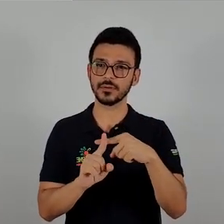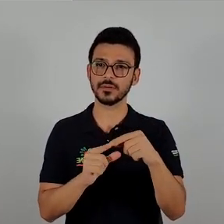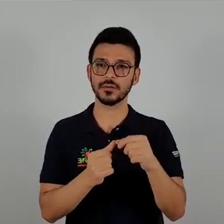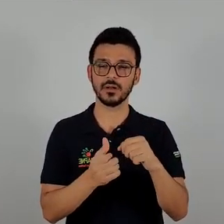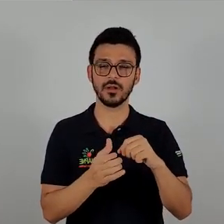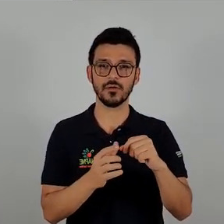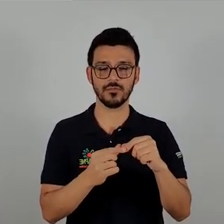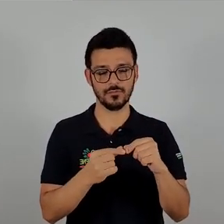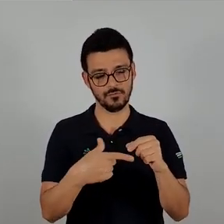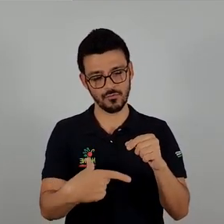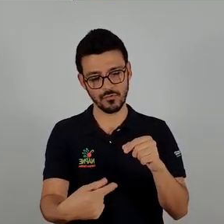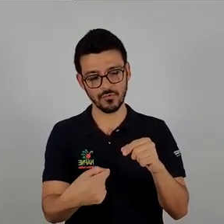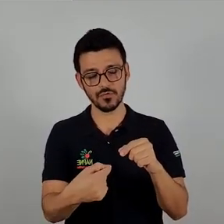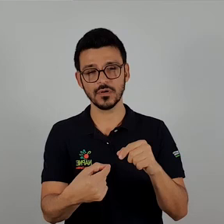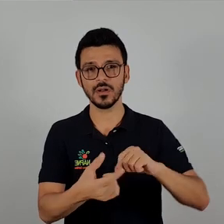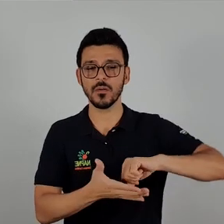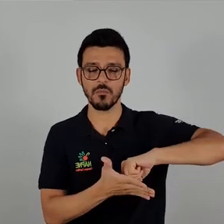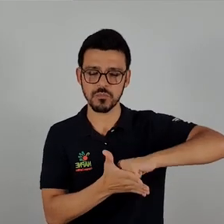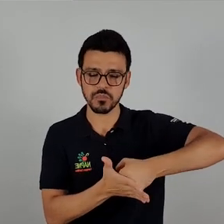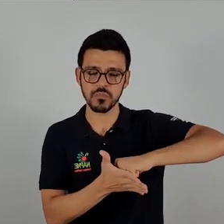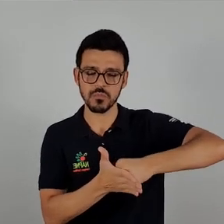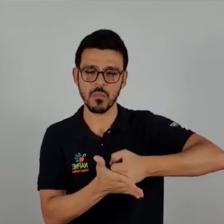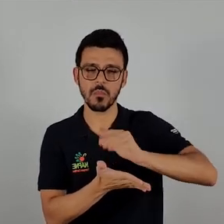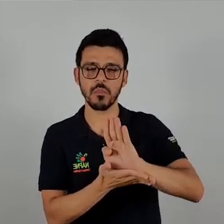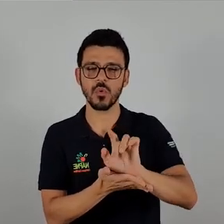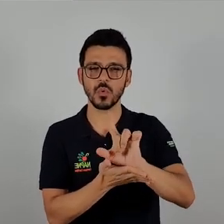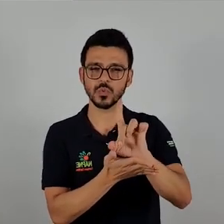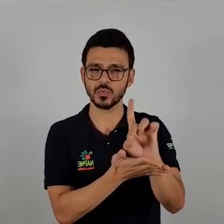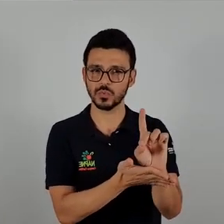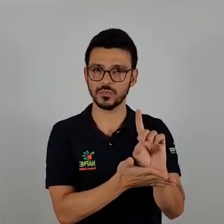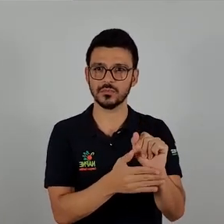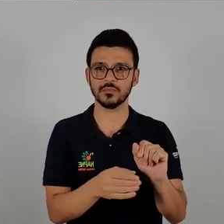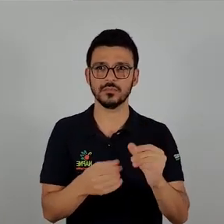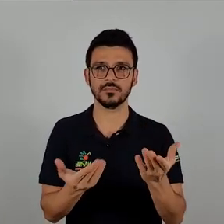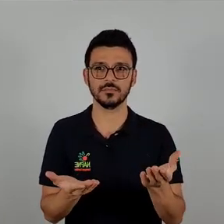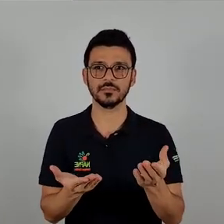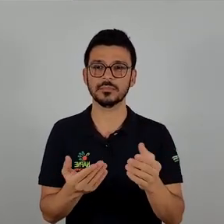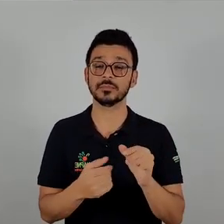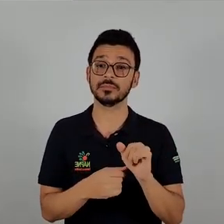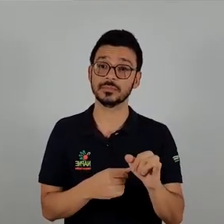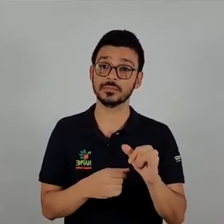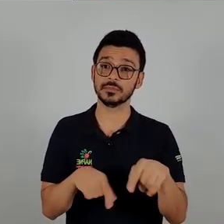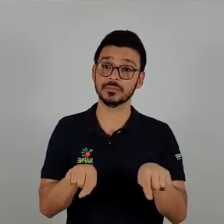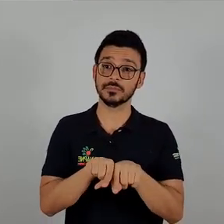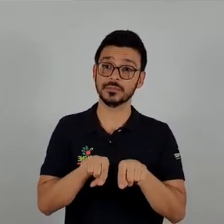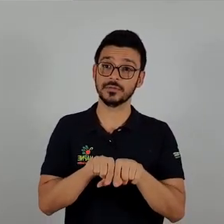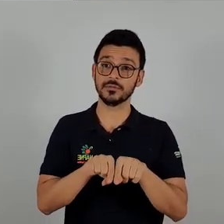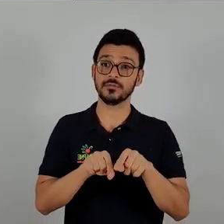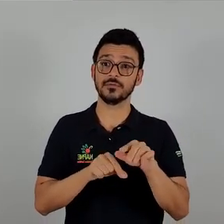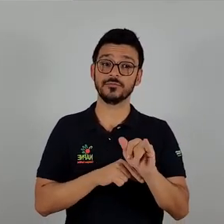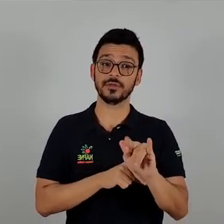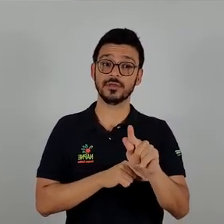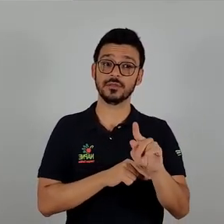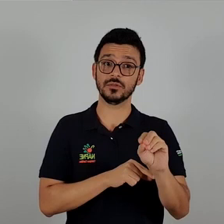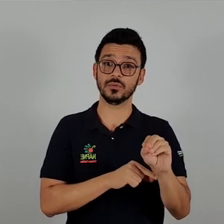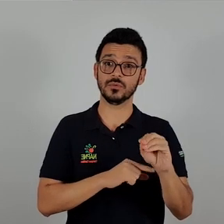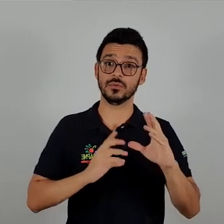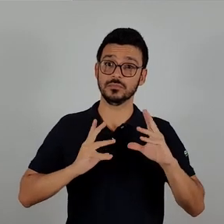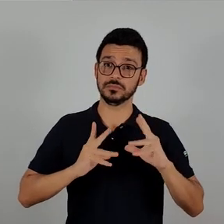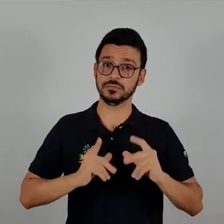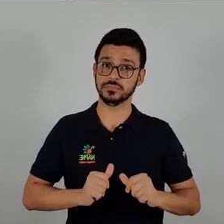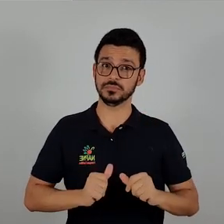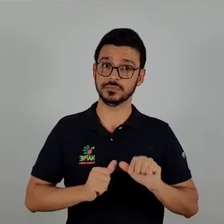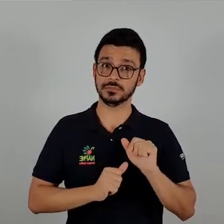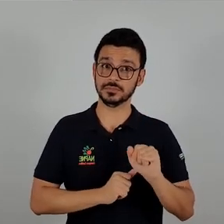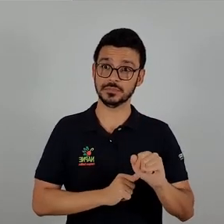verdadeiro. Se ele for um boldo falso, ele pode me intoxicar. Isso é outra coisa que a gente, né, na prática, vê muito também. Pronto,